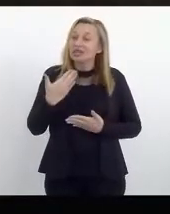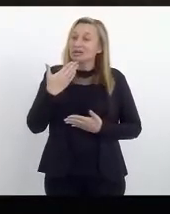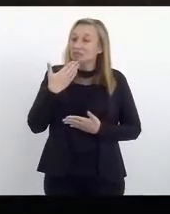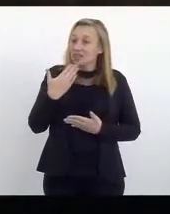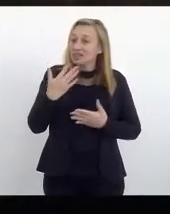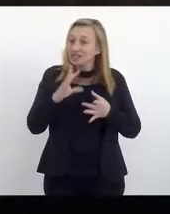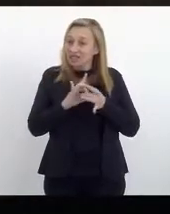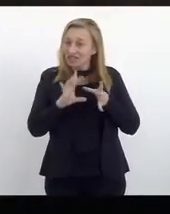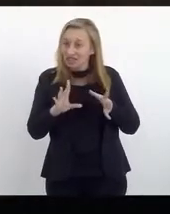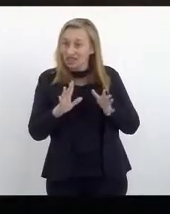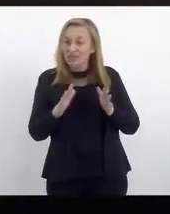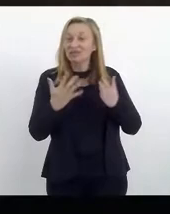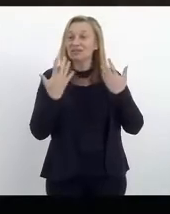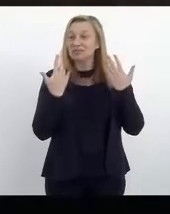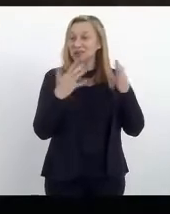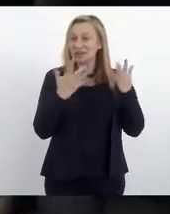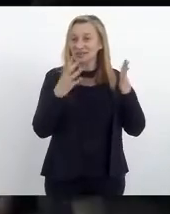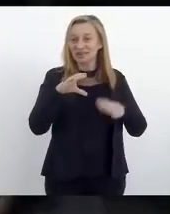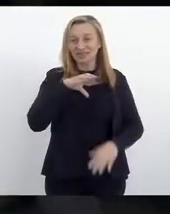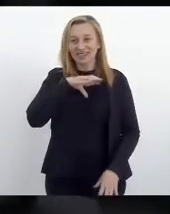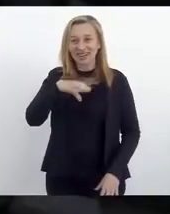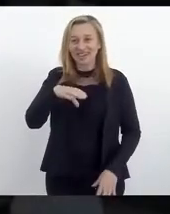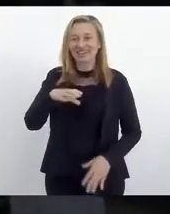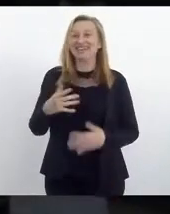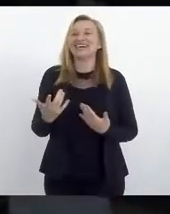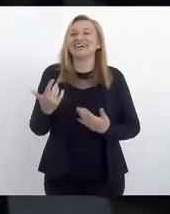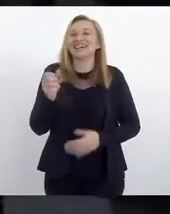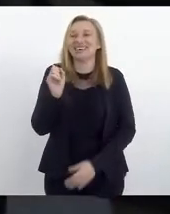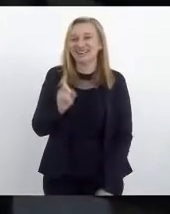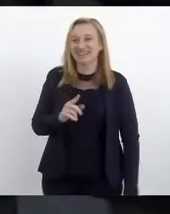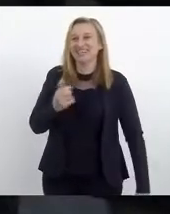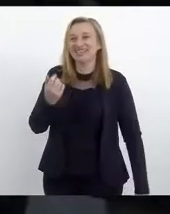dizer saudações vascaínas. É isso aí, Martinha.